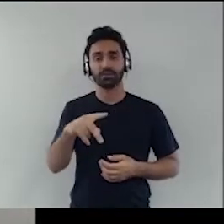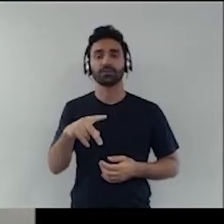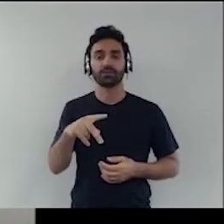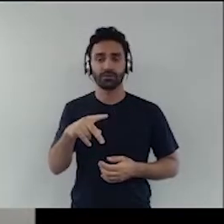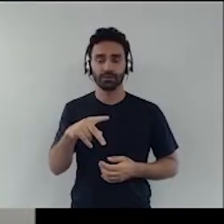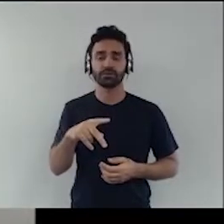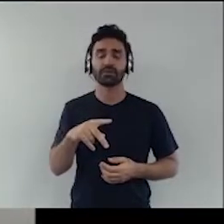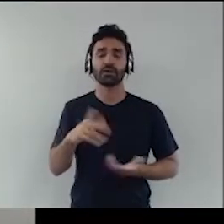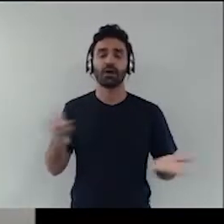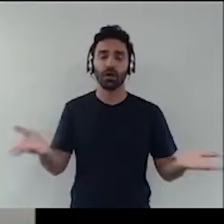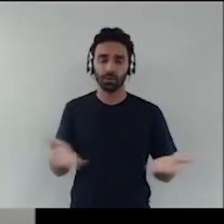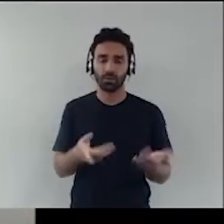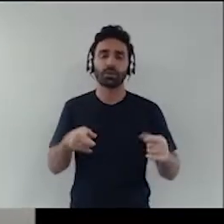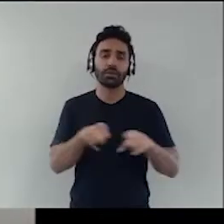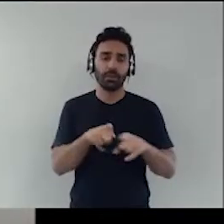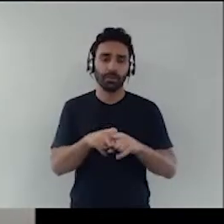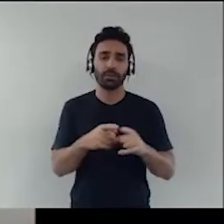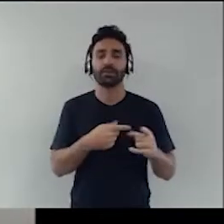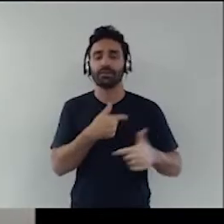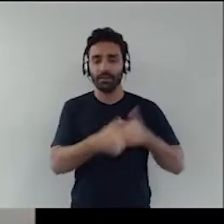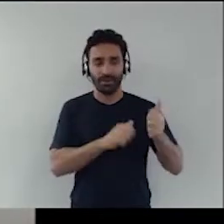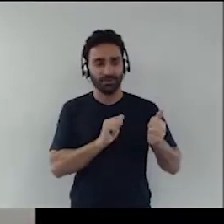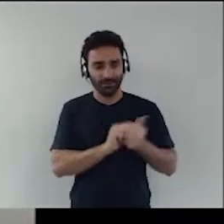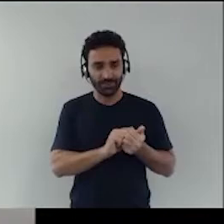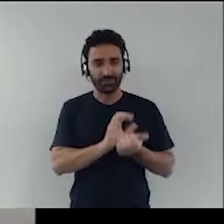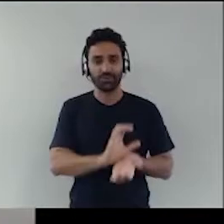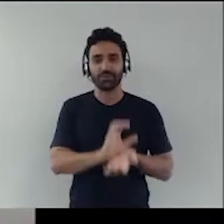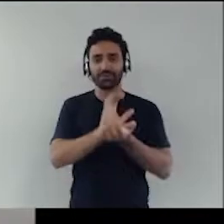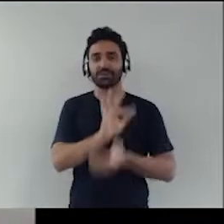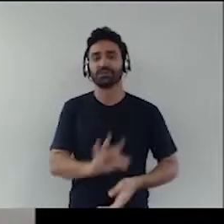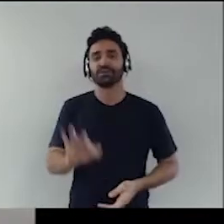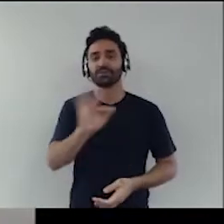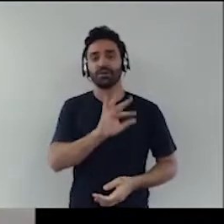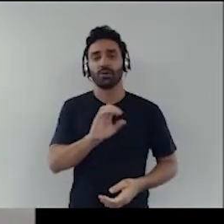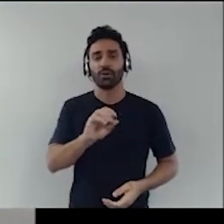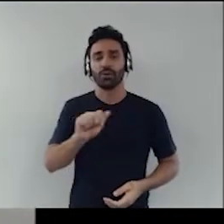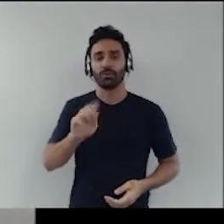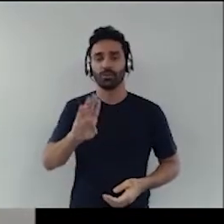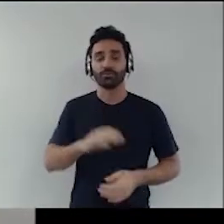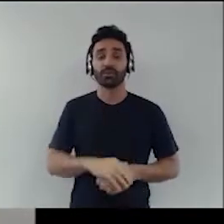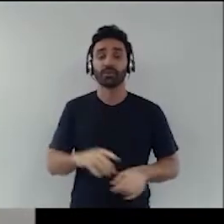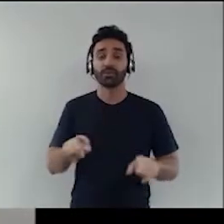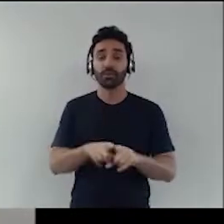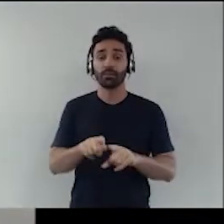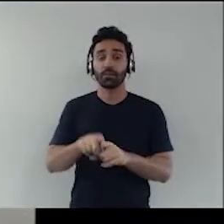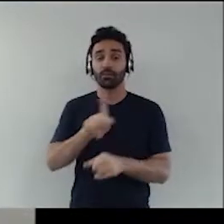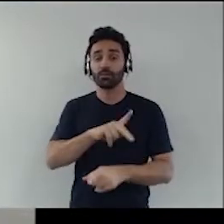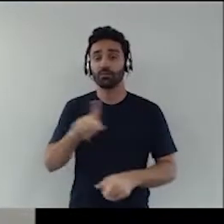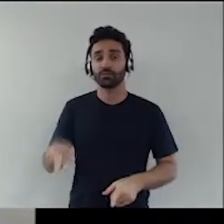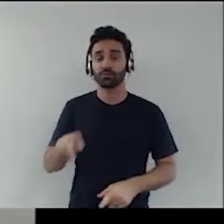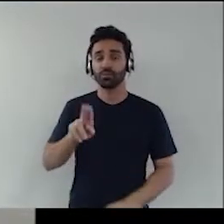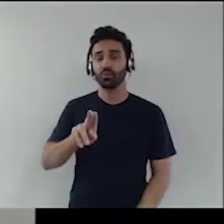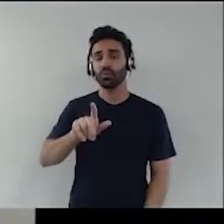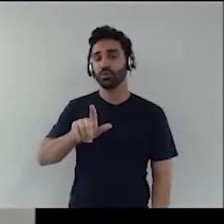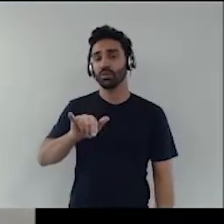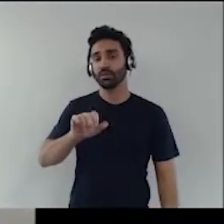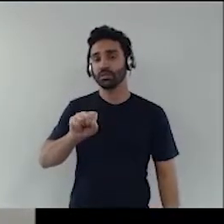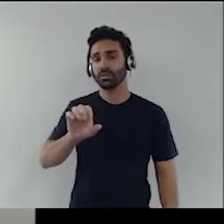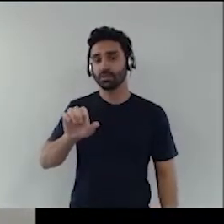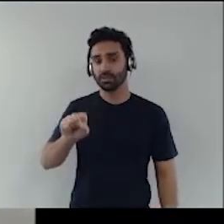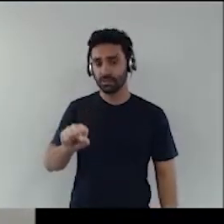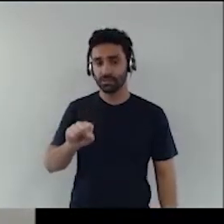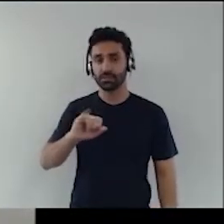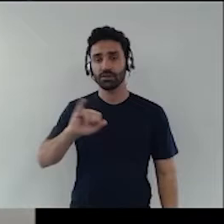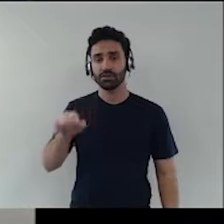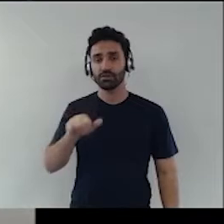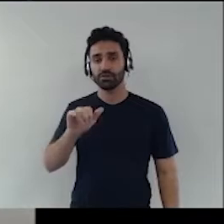gestão e agora também meu companheiro de Conselho Federal da Ordem, e professor Ulisses Jacobi. Queria aqui de